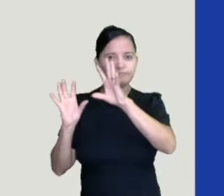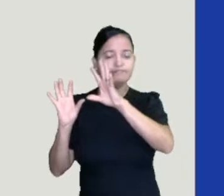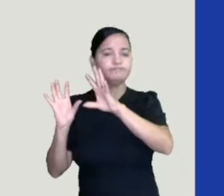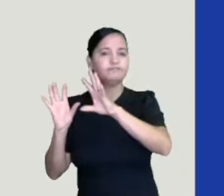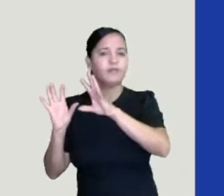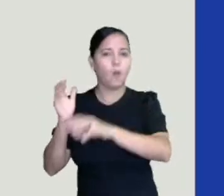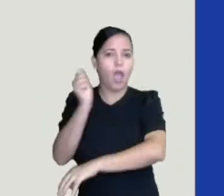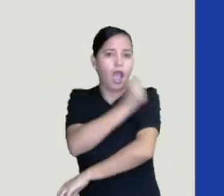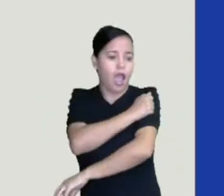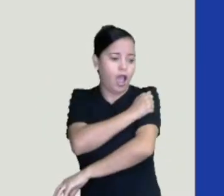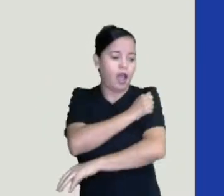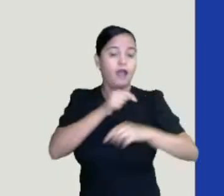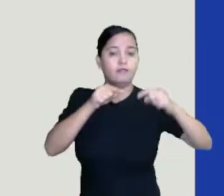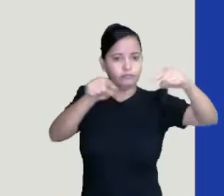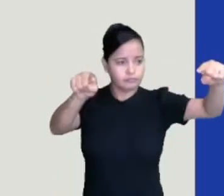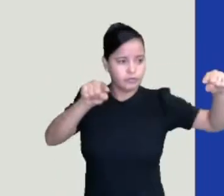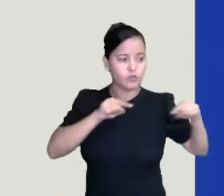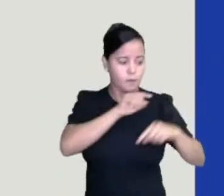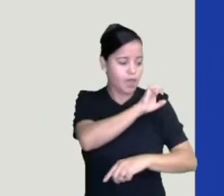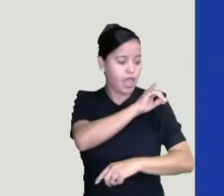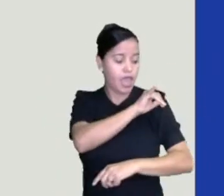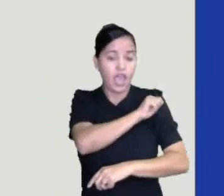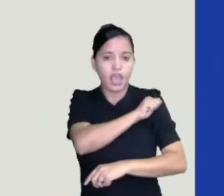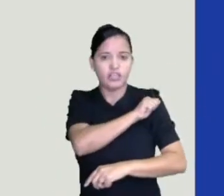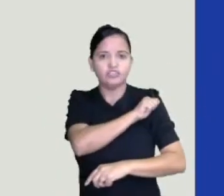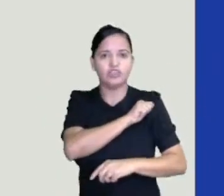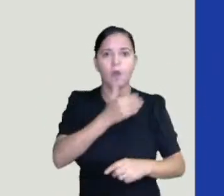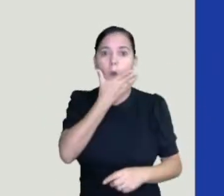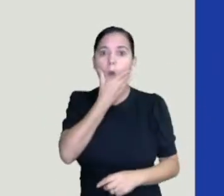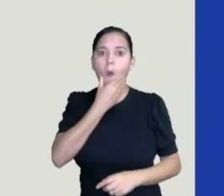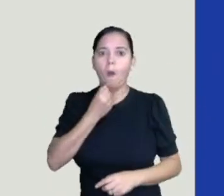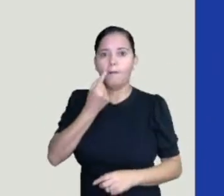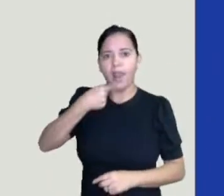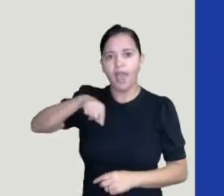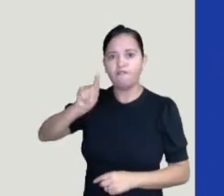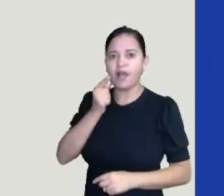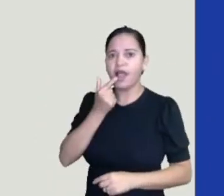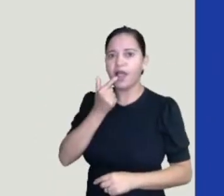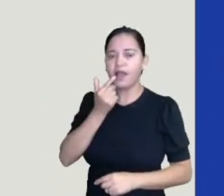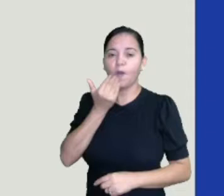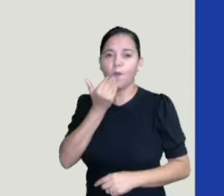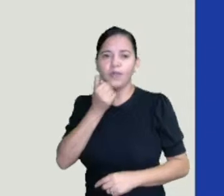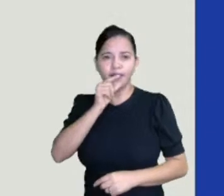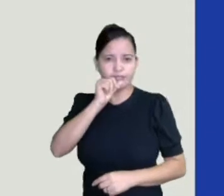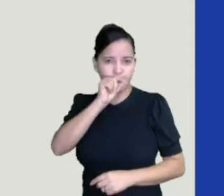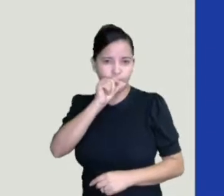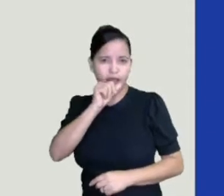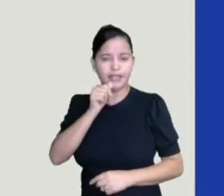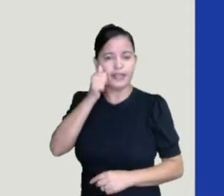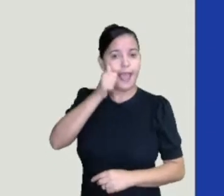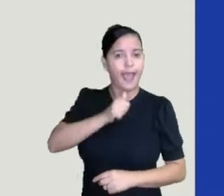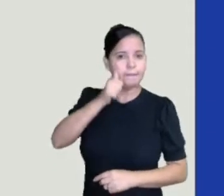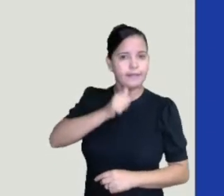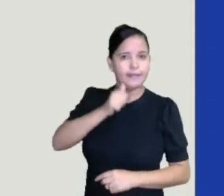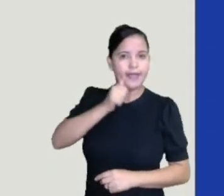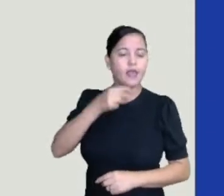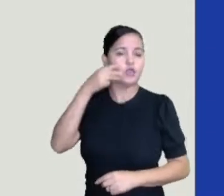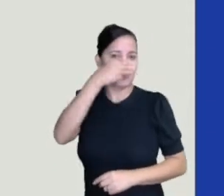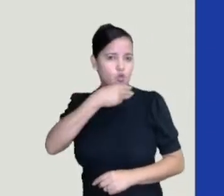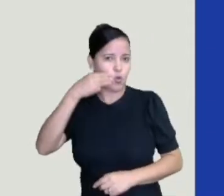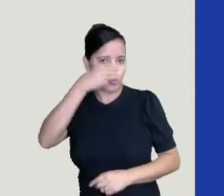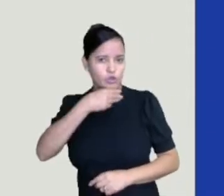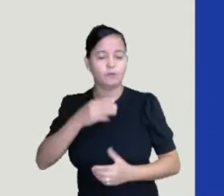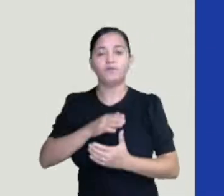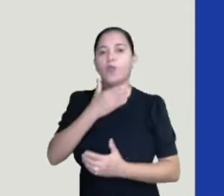da EJA, ficou combinado que os homens levariam os salgados e as mulheres os doces. Os